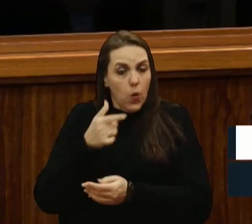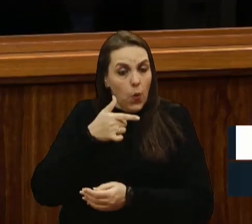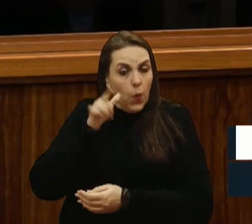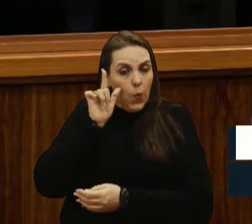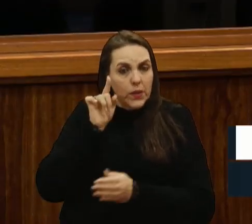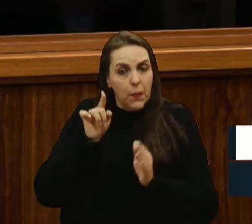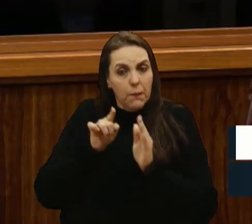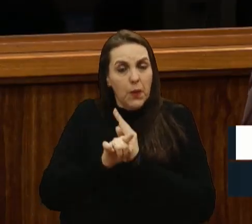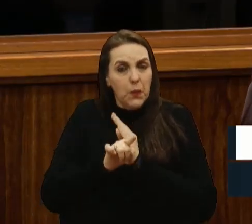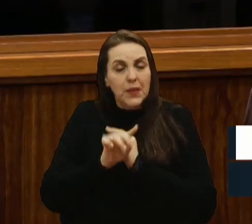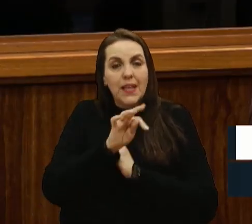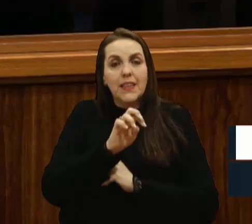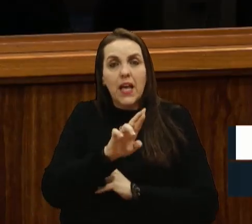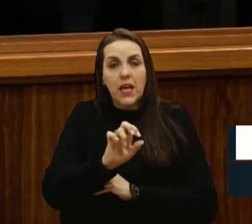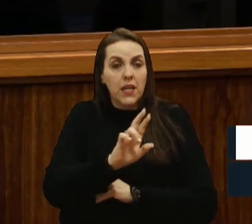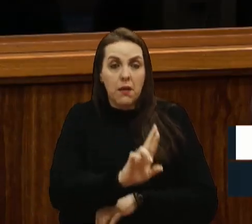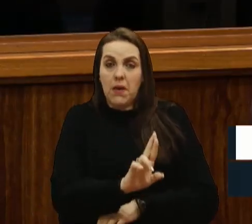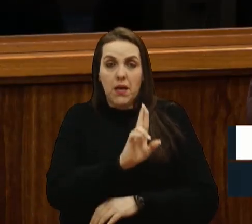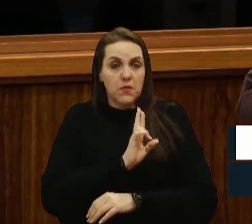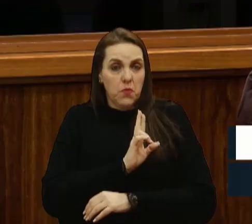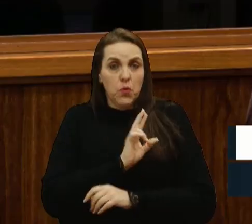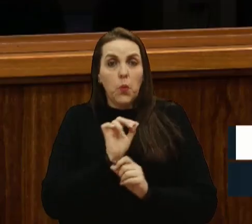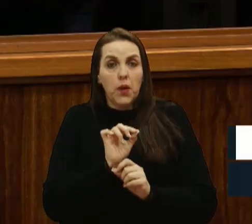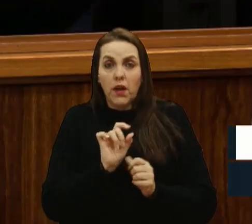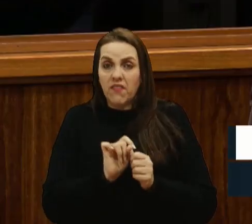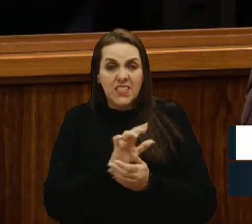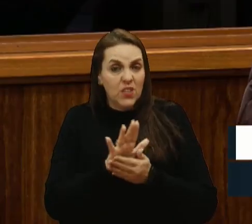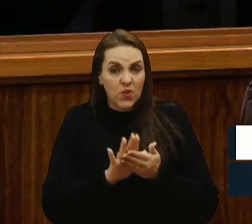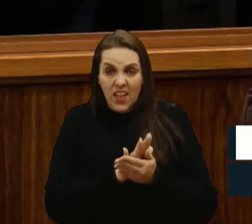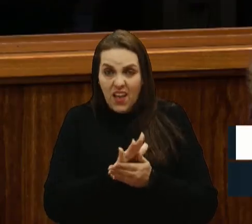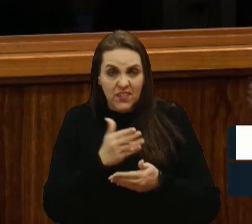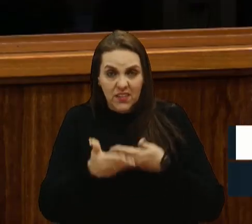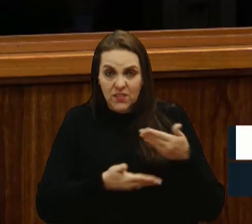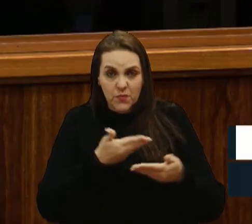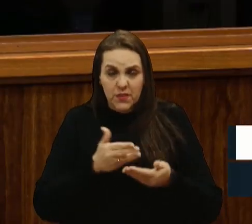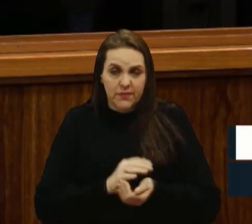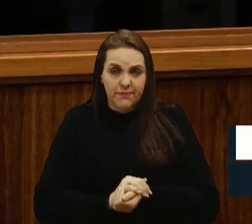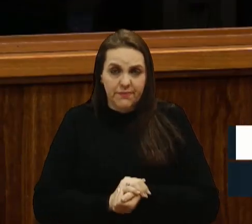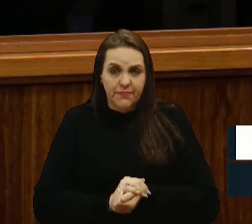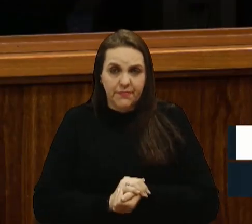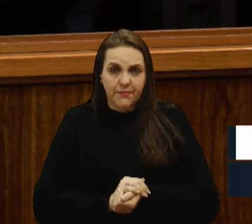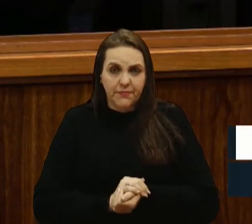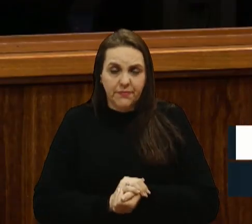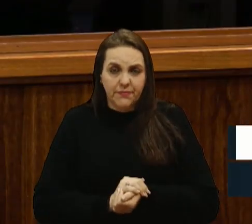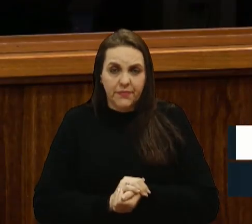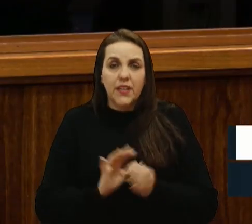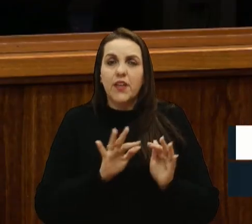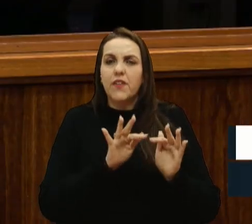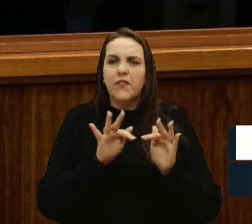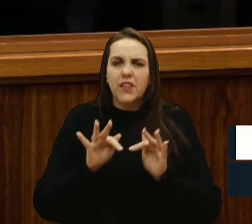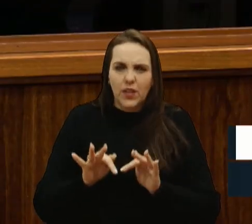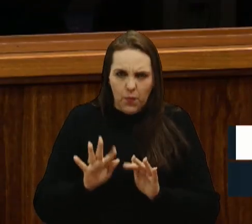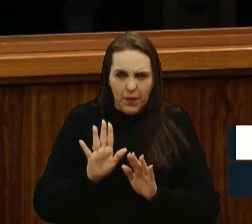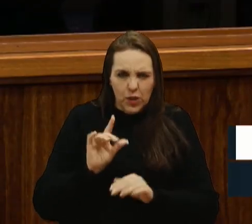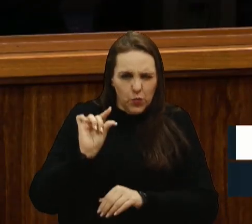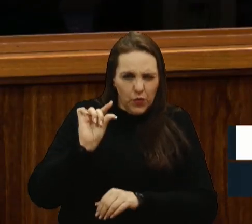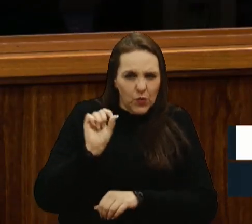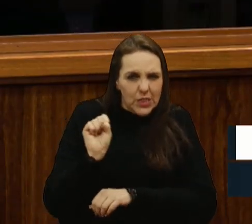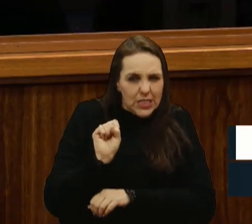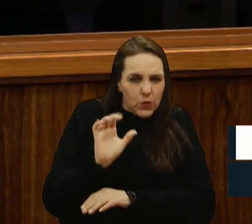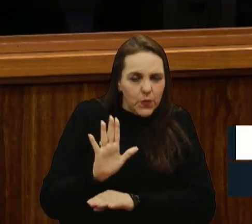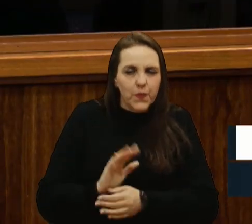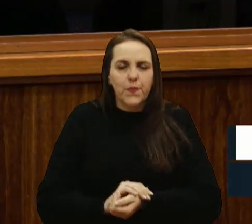a ela só me respondeu que não está sendo feito atendimento. E, por fim, uns segundinhos, a